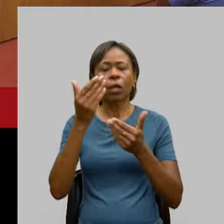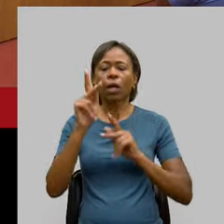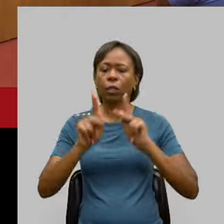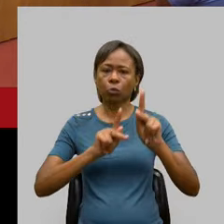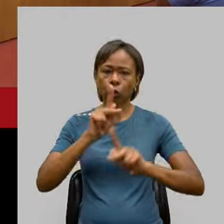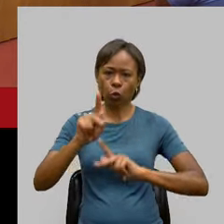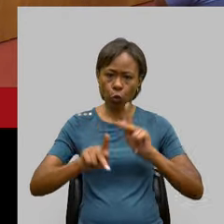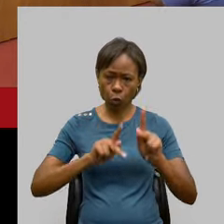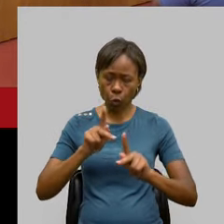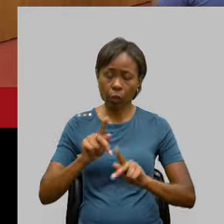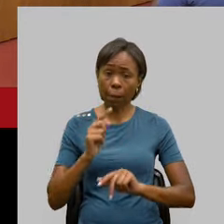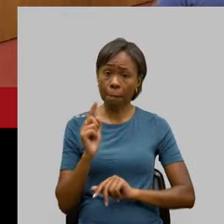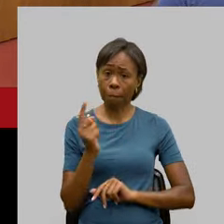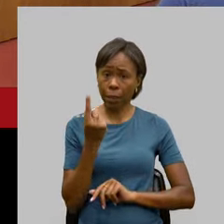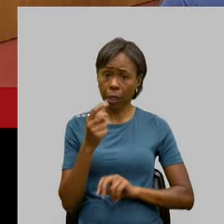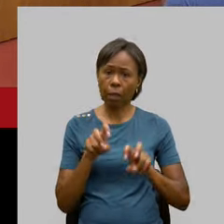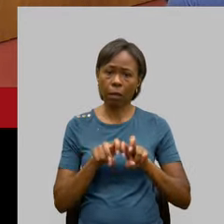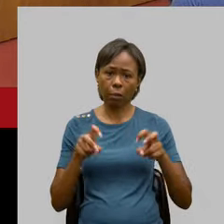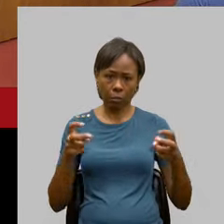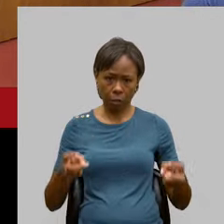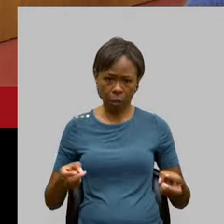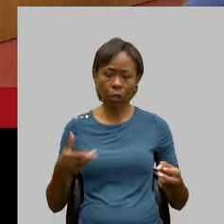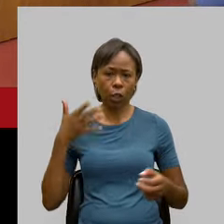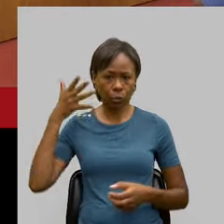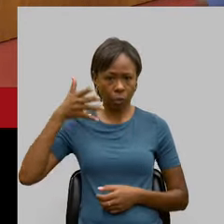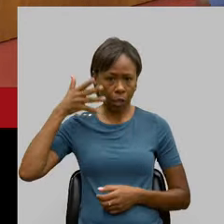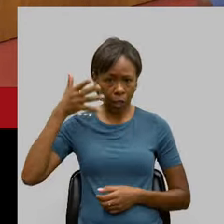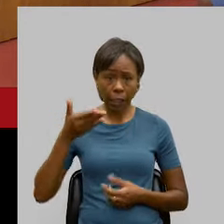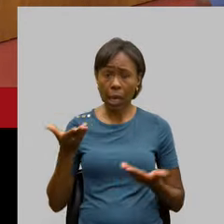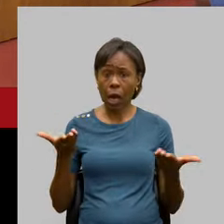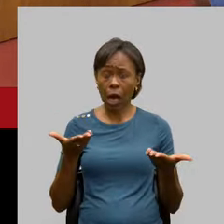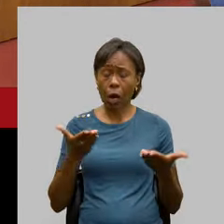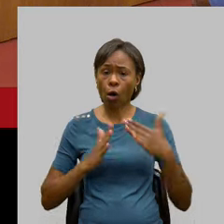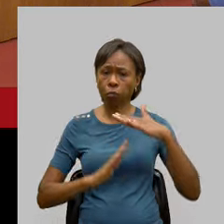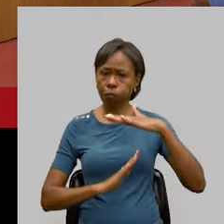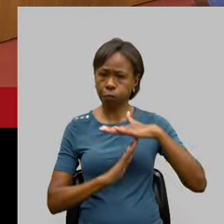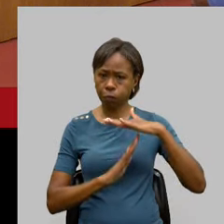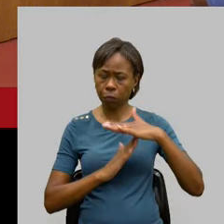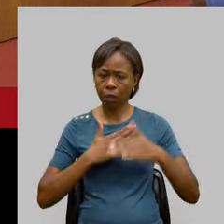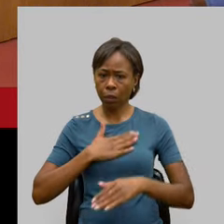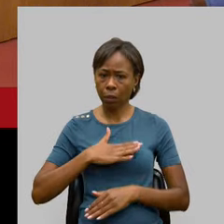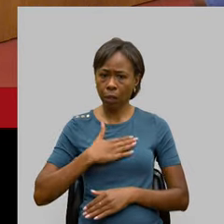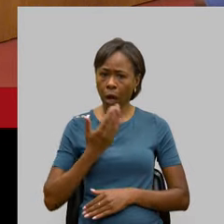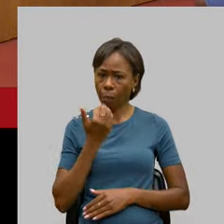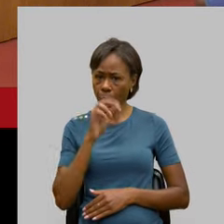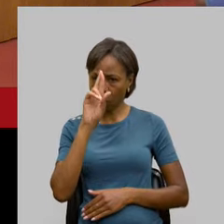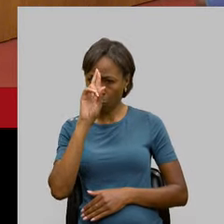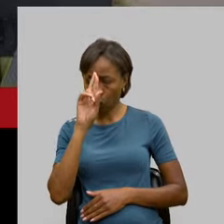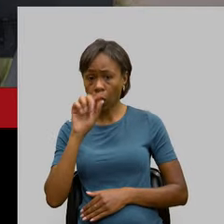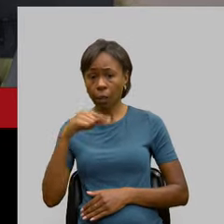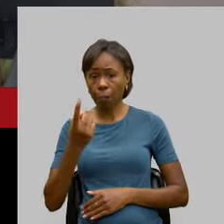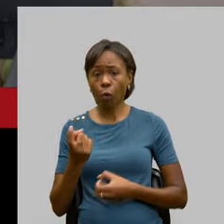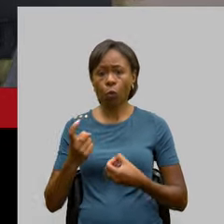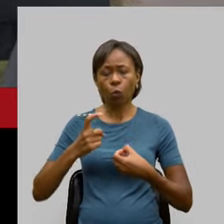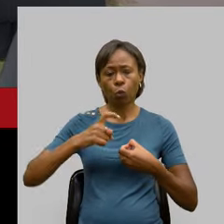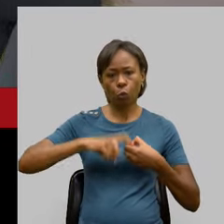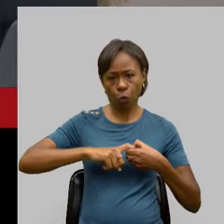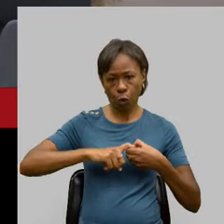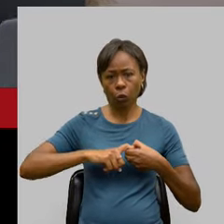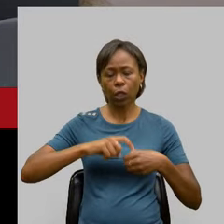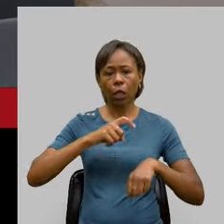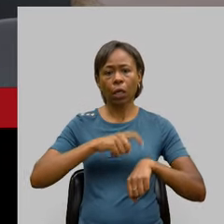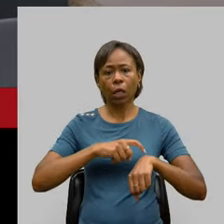da primeira mesa de trabalho e nesse momento faremos uma pausa para o almoço retornaremos com as atividades às